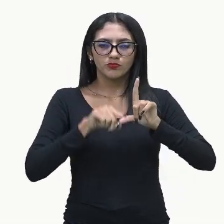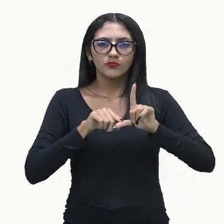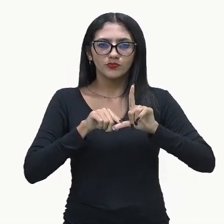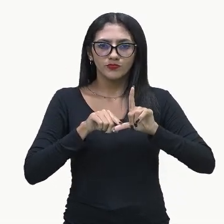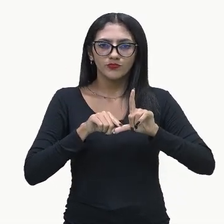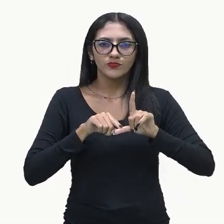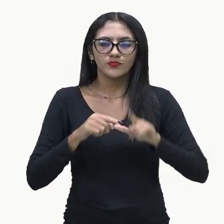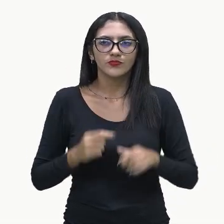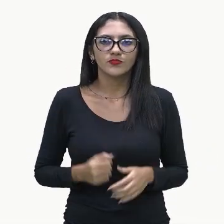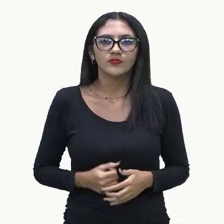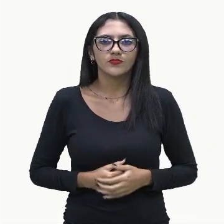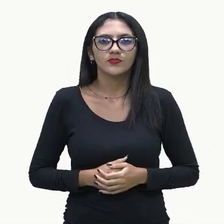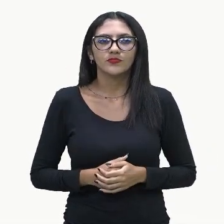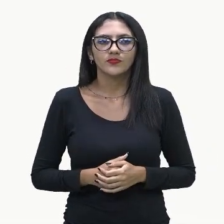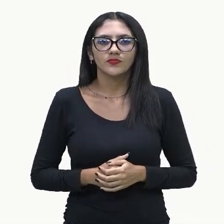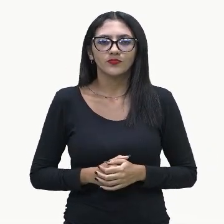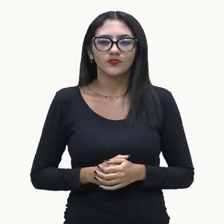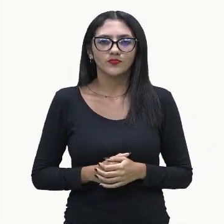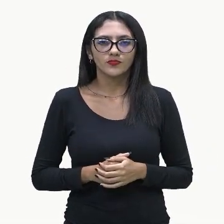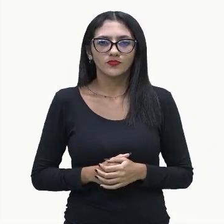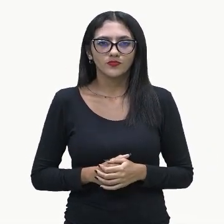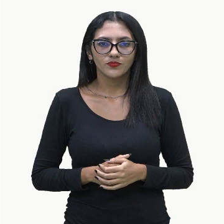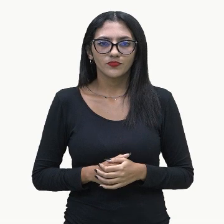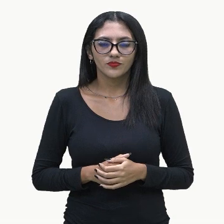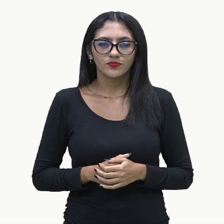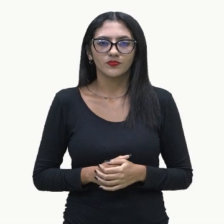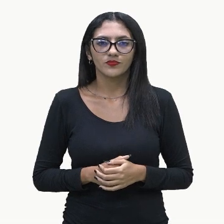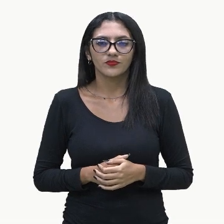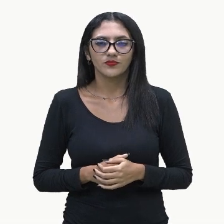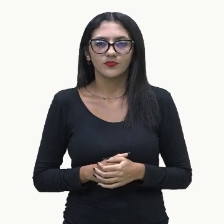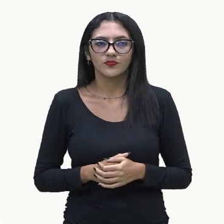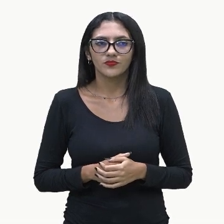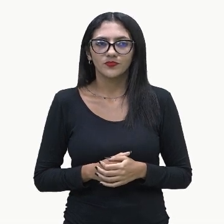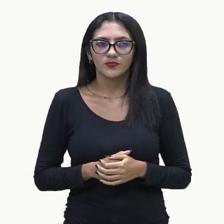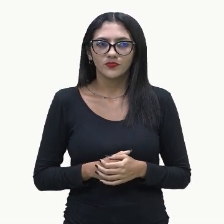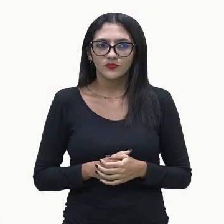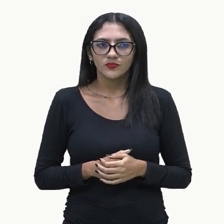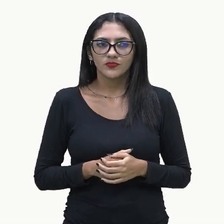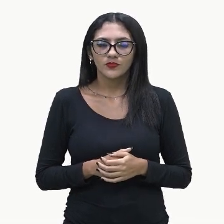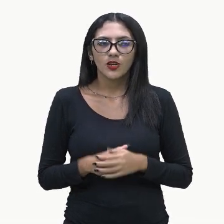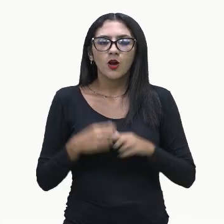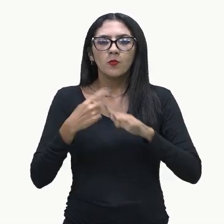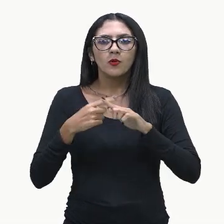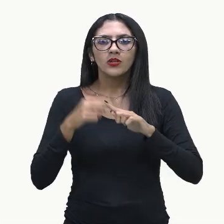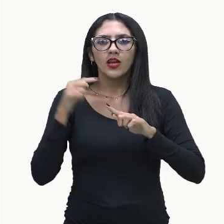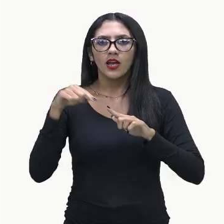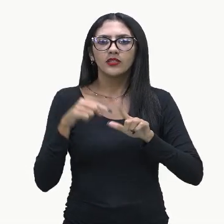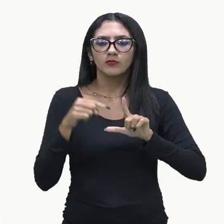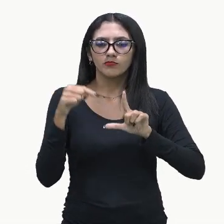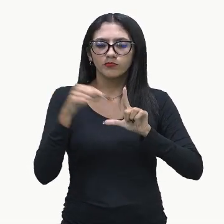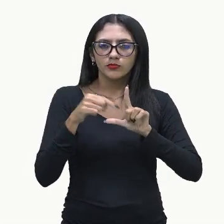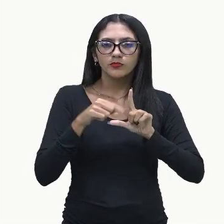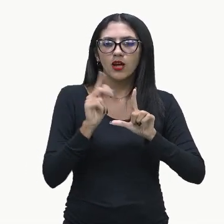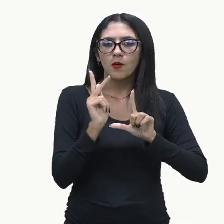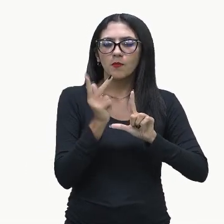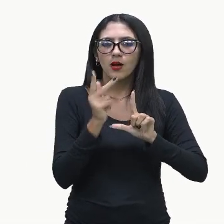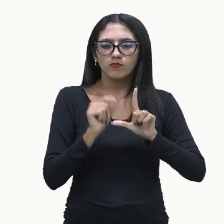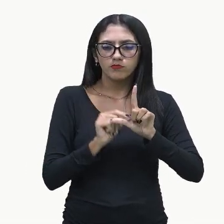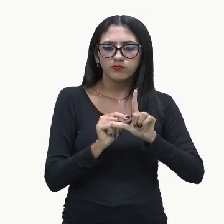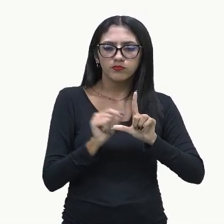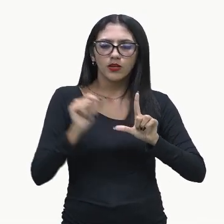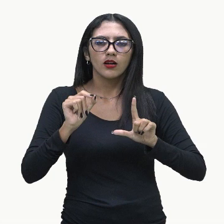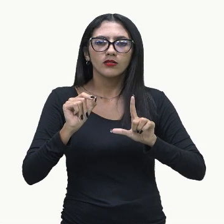tá bom? E aqui, por que aqui eu tive que botar que é a medida que está à frente do meu ângulo reto?